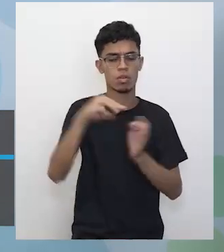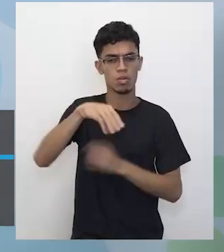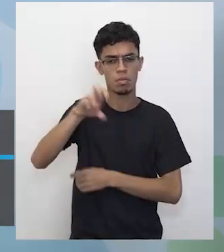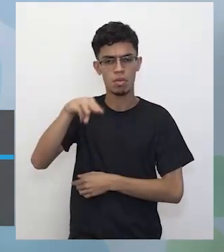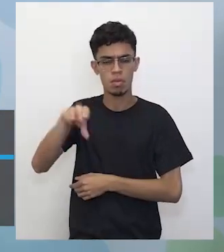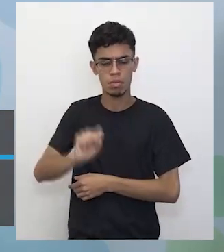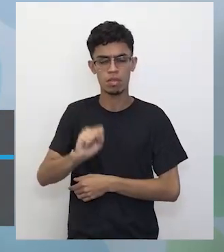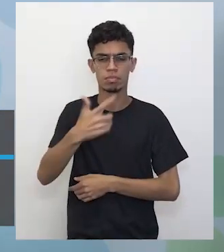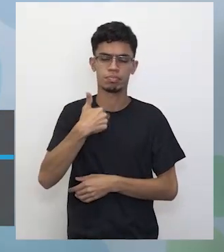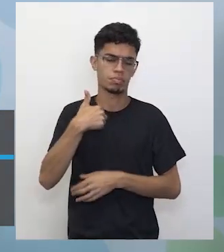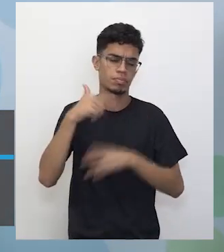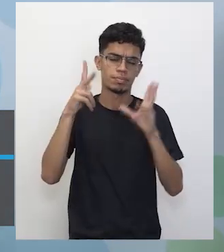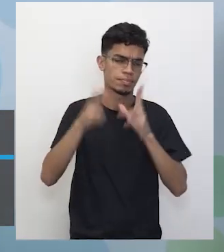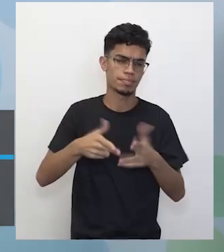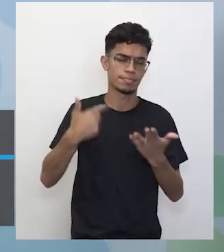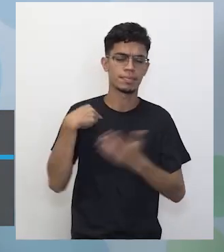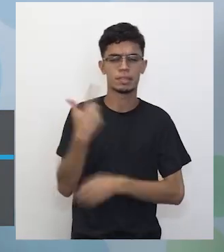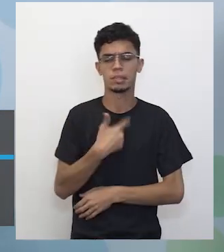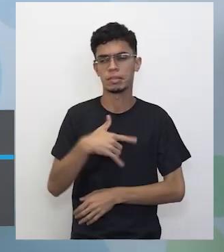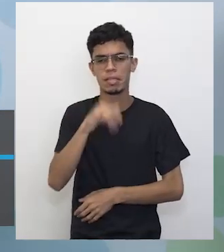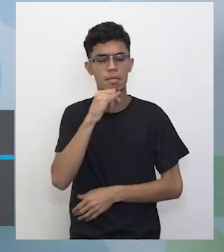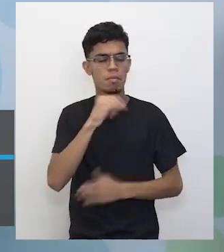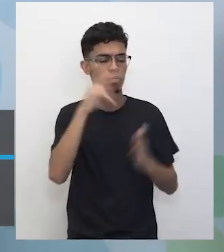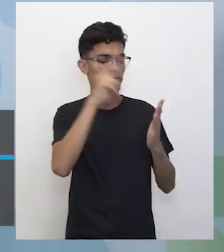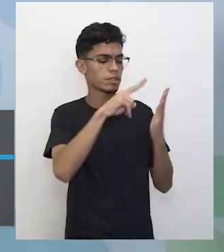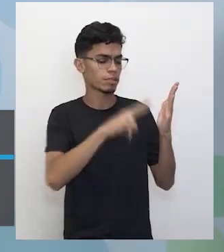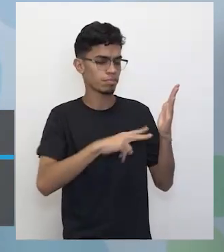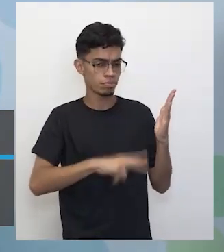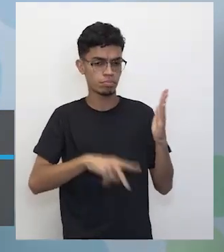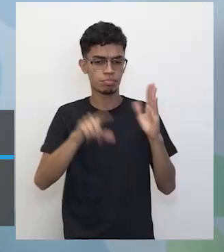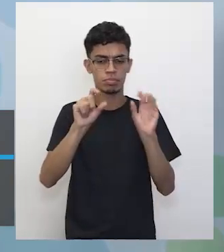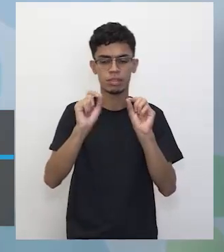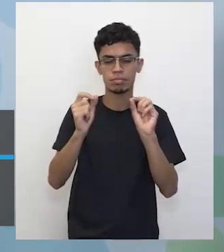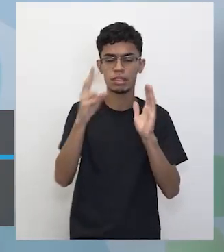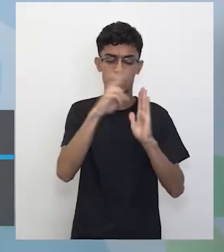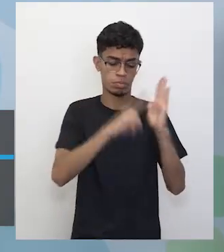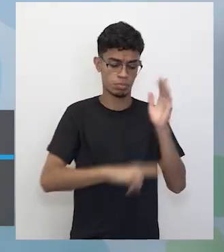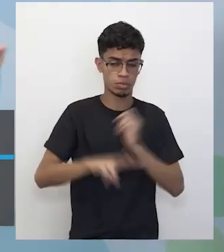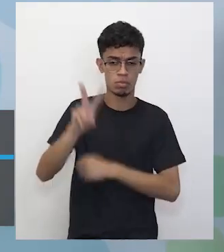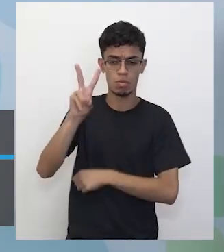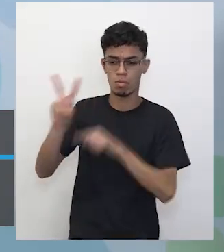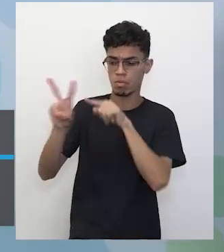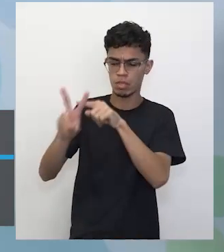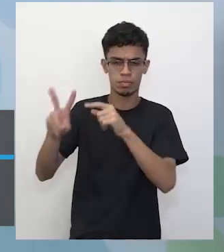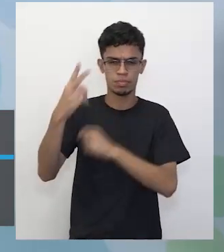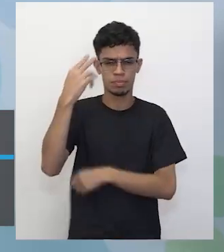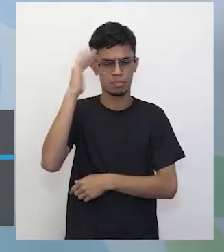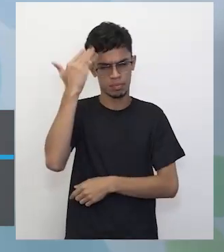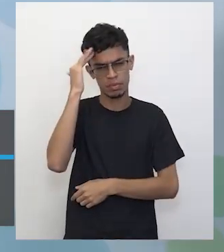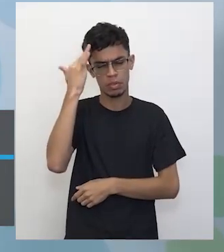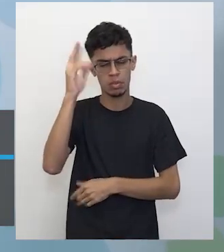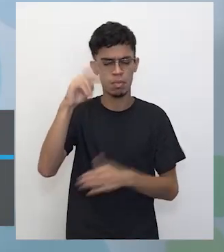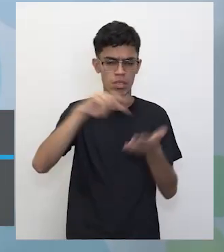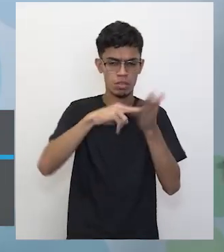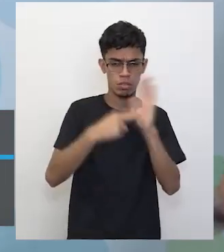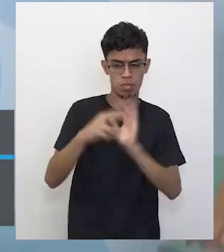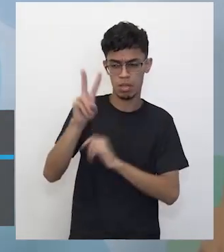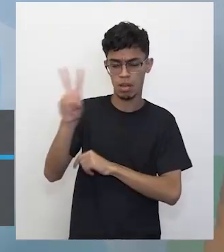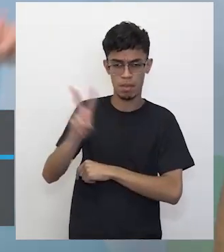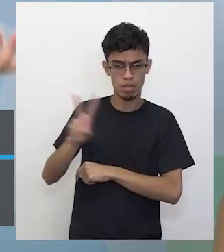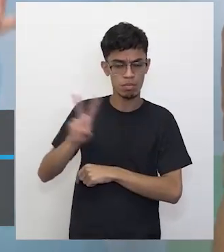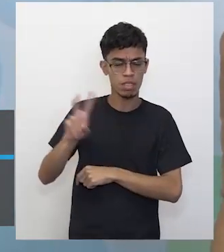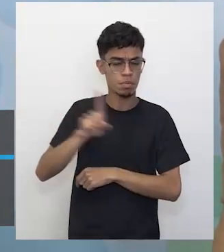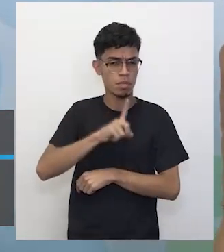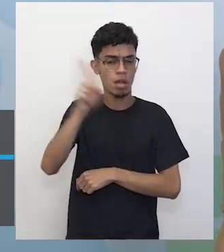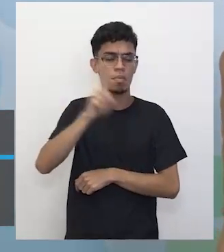e tudo mais, mas é igual. A gente aqui, se você lê, por exemplo, tá ali embaixo, você vê a letra V, você consegue entender o que ela significa. Na Rússia, ela não tem